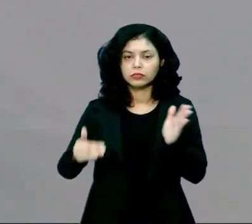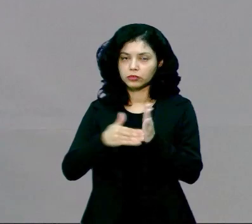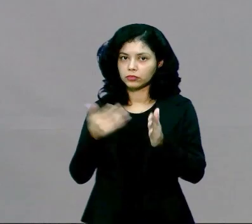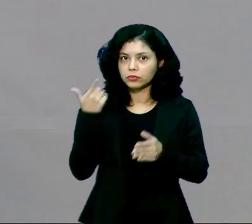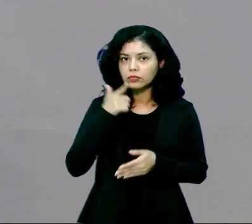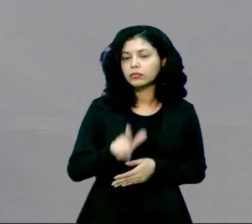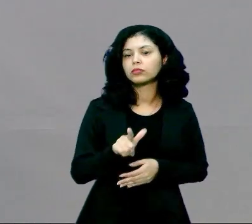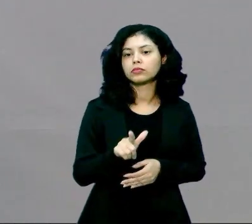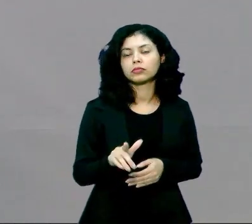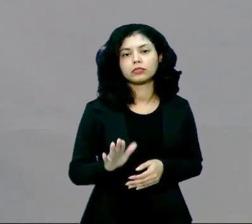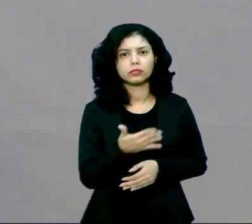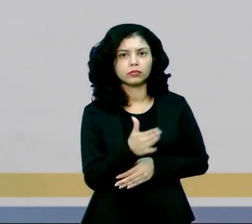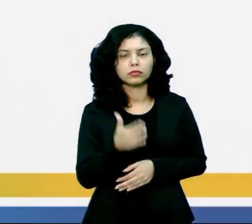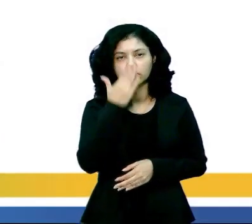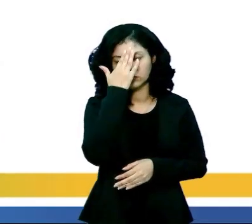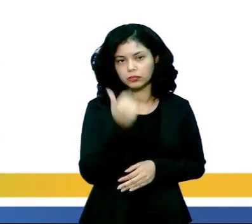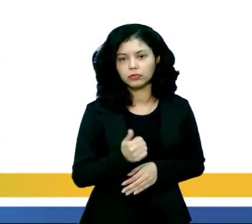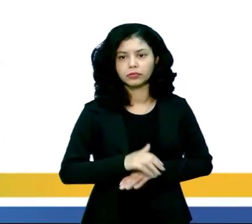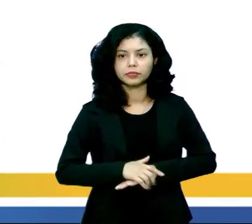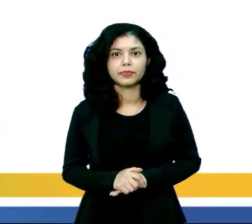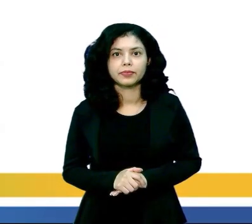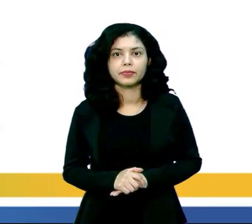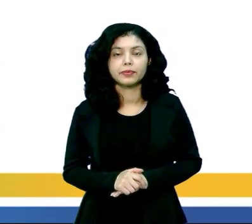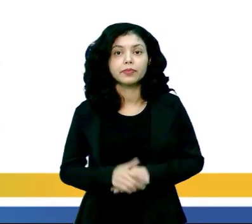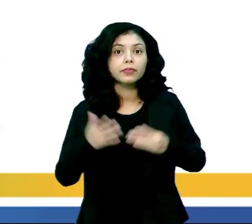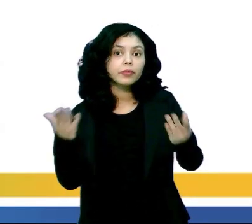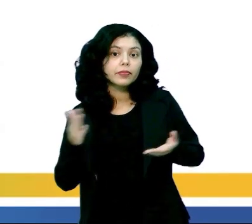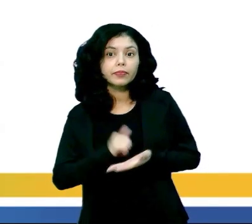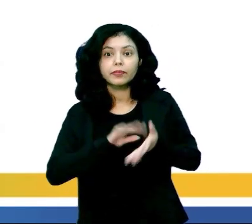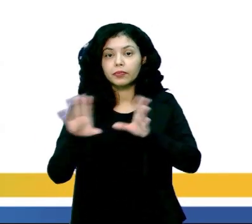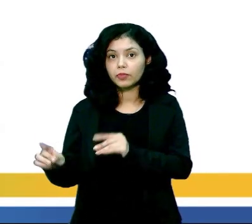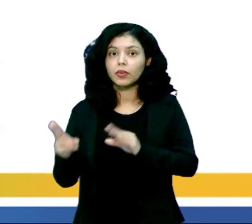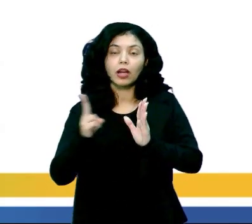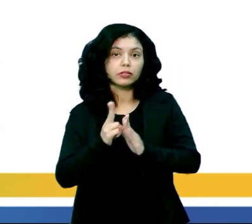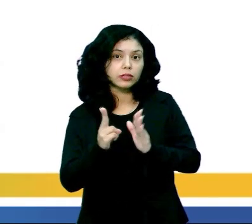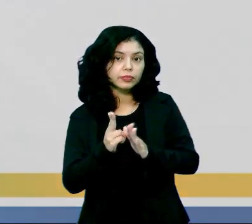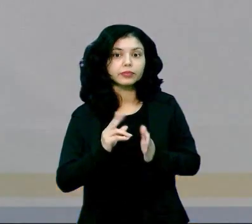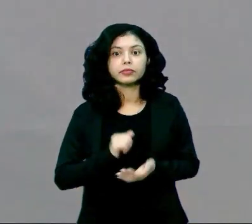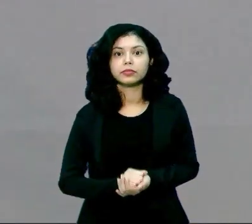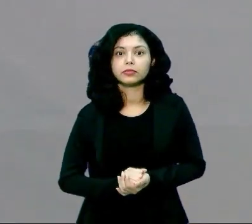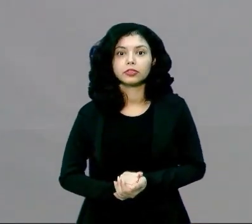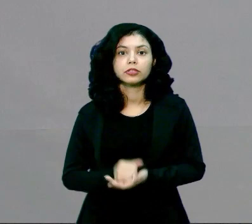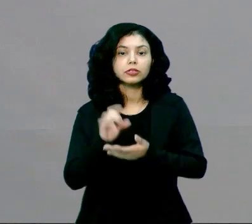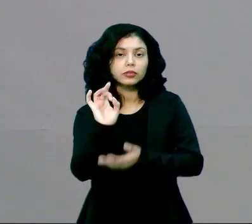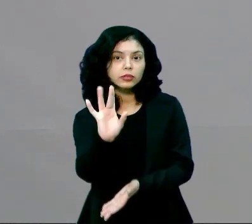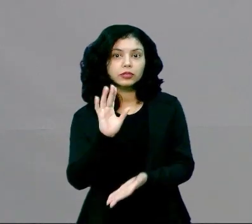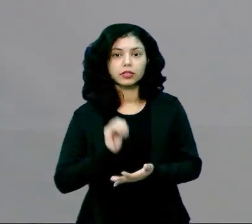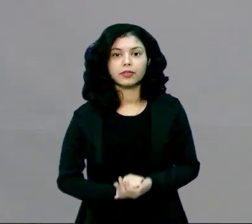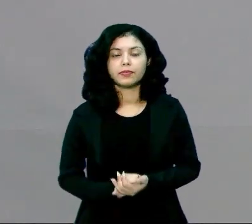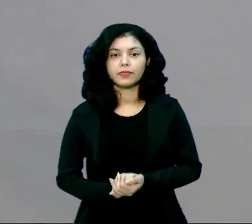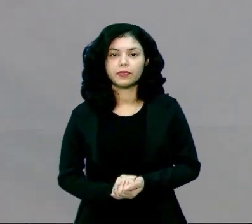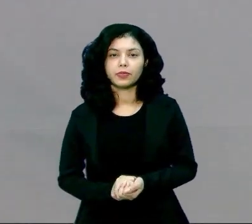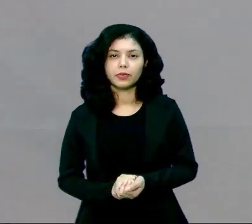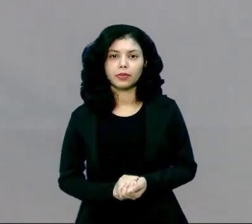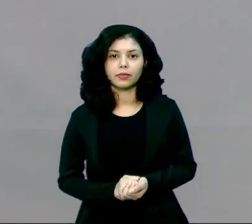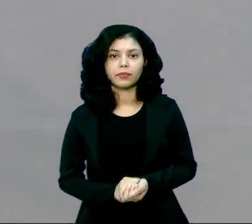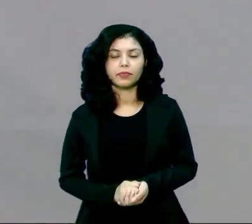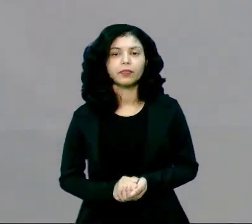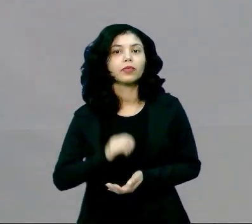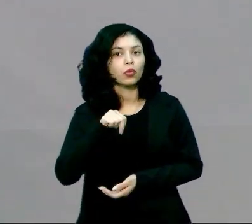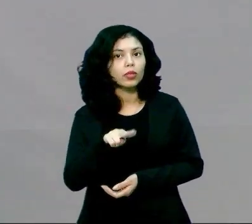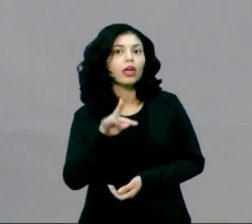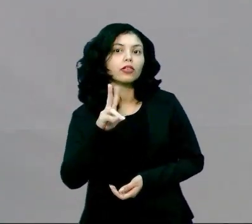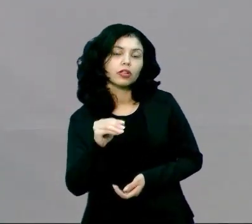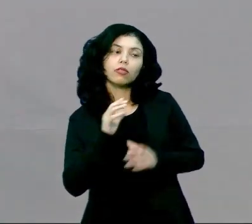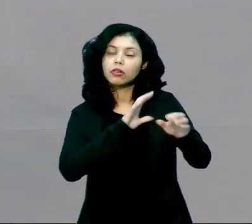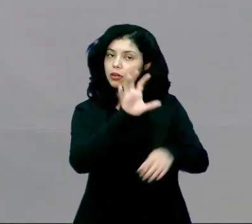onde a gente já consegue ter uma definição, tá? Então levaram ele para a tribo deles, galera. Só que os nativos